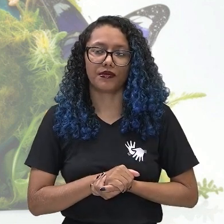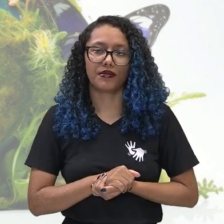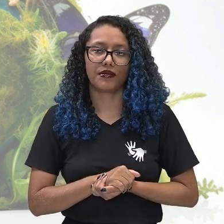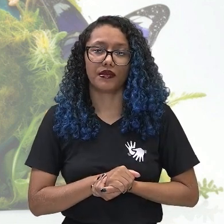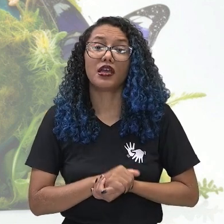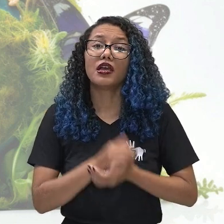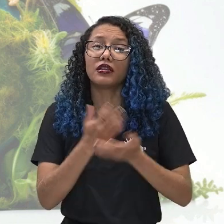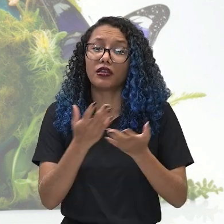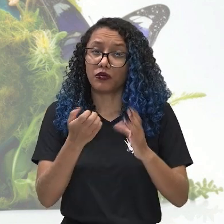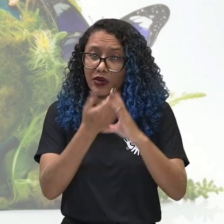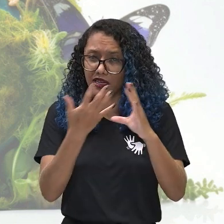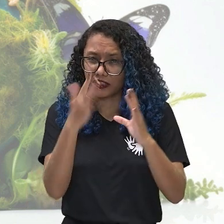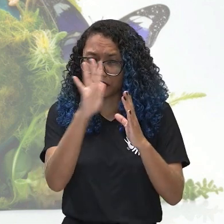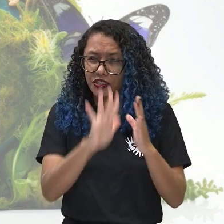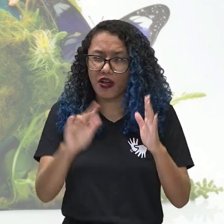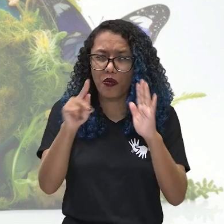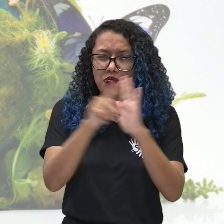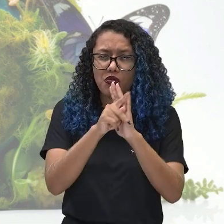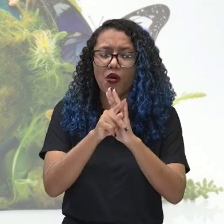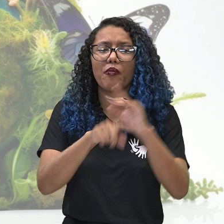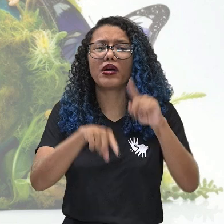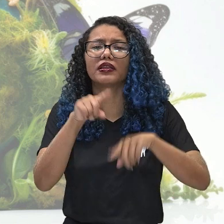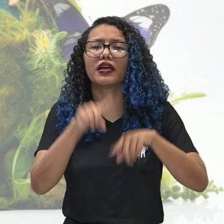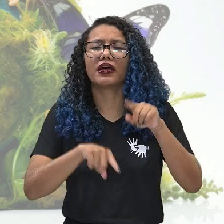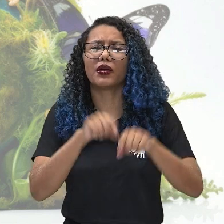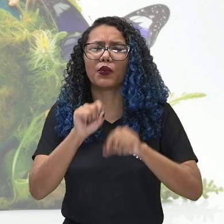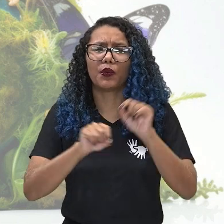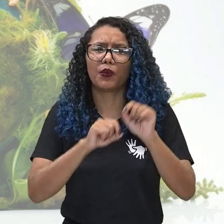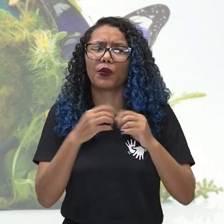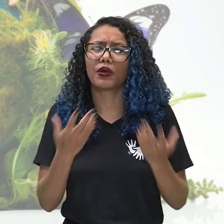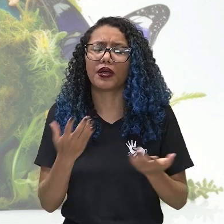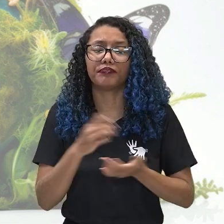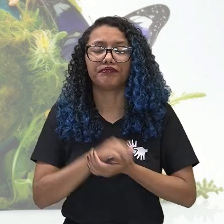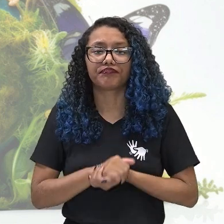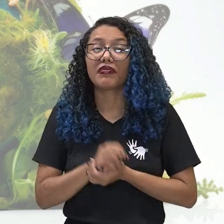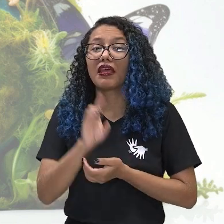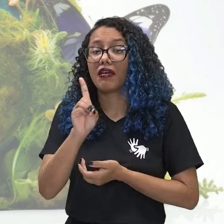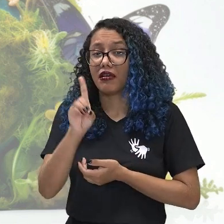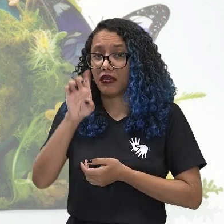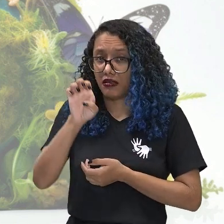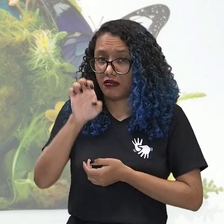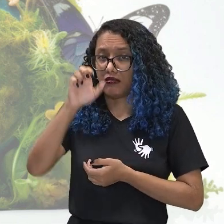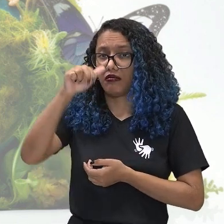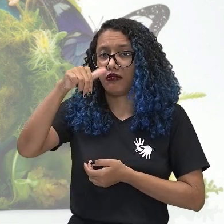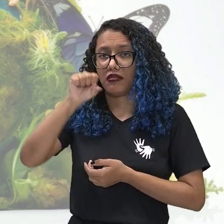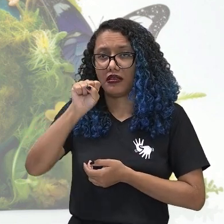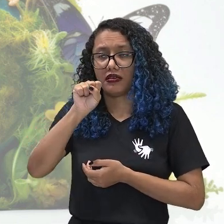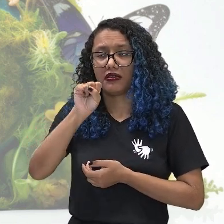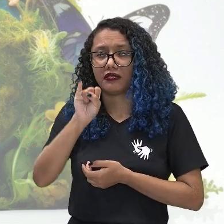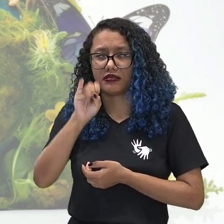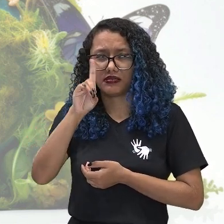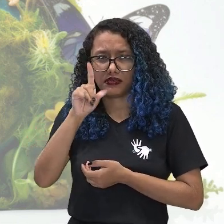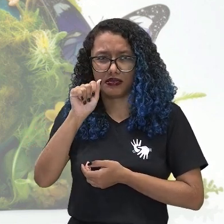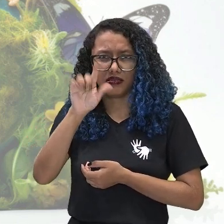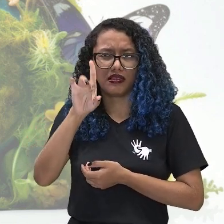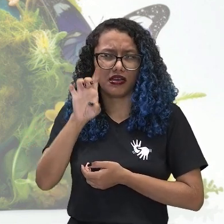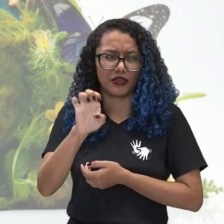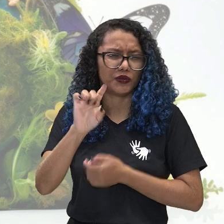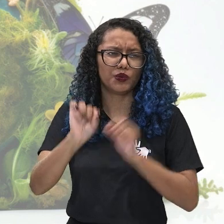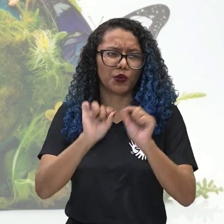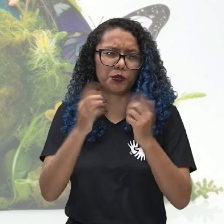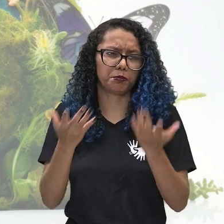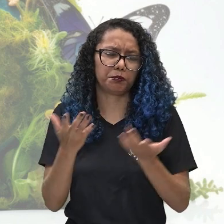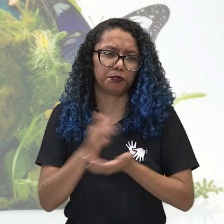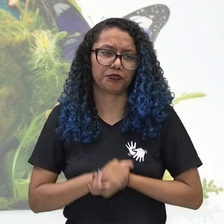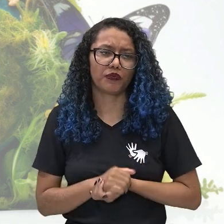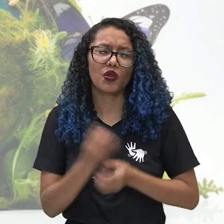da matéria é o quê? A sua densidade. E o que é a densidade, professora? Como